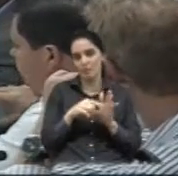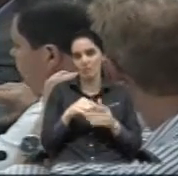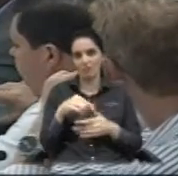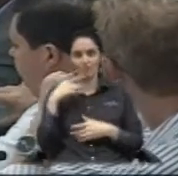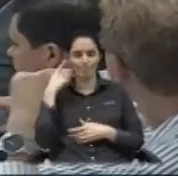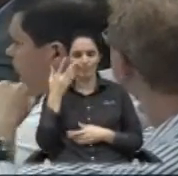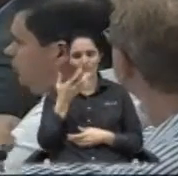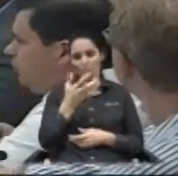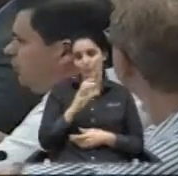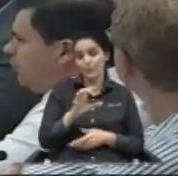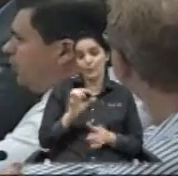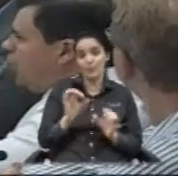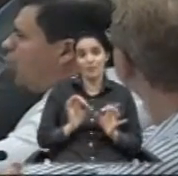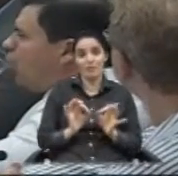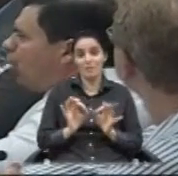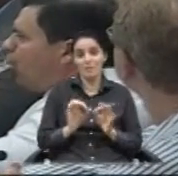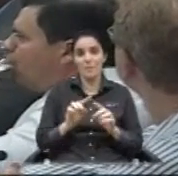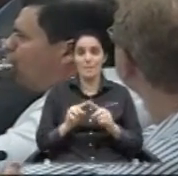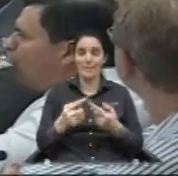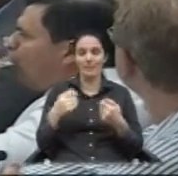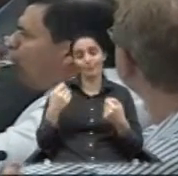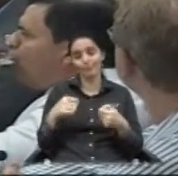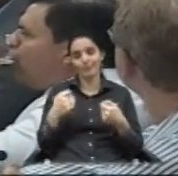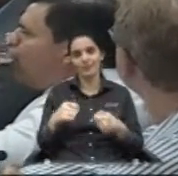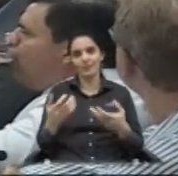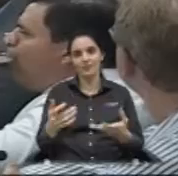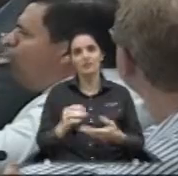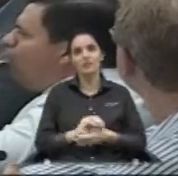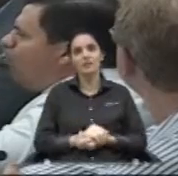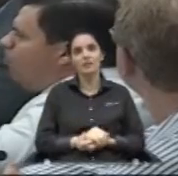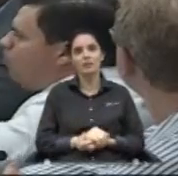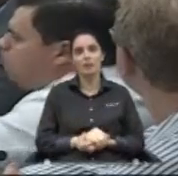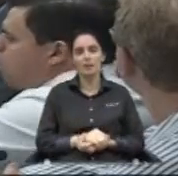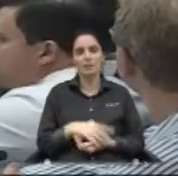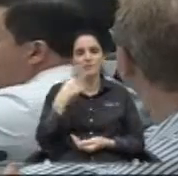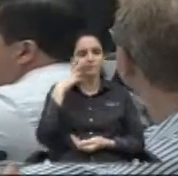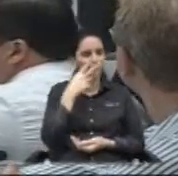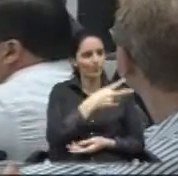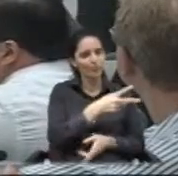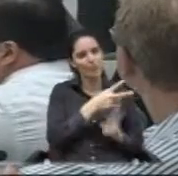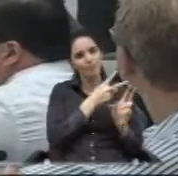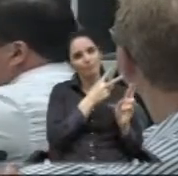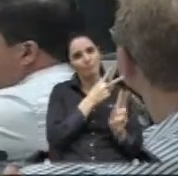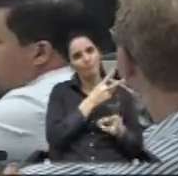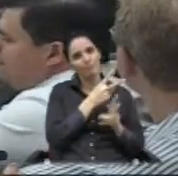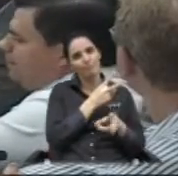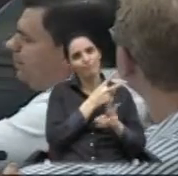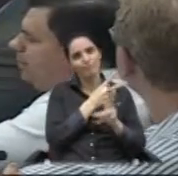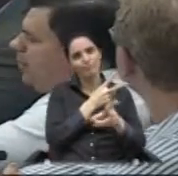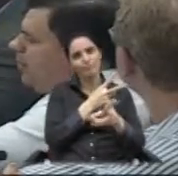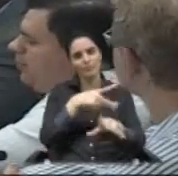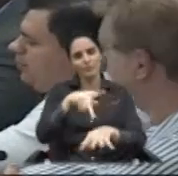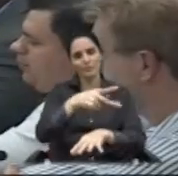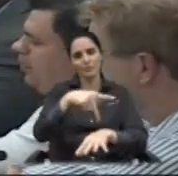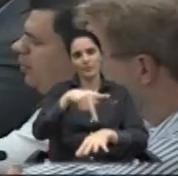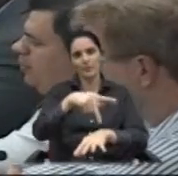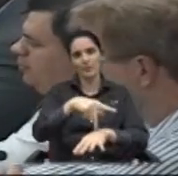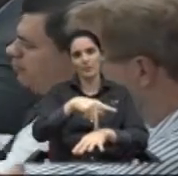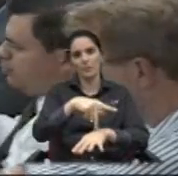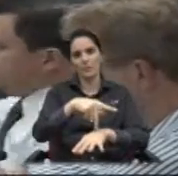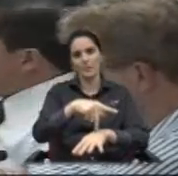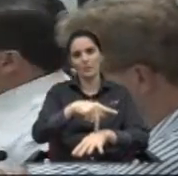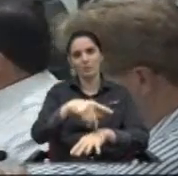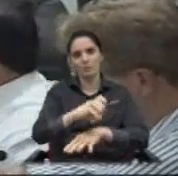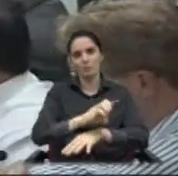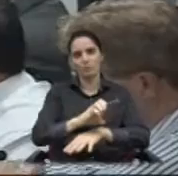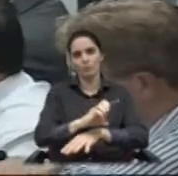é preciso, porque a gente vê todos os dias, né? É no país, é no